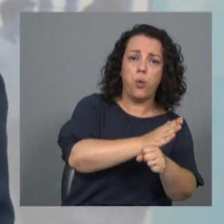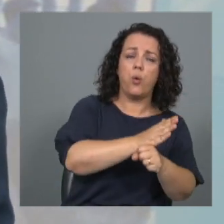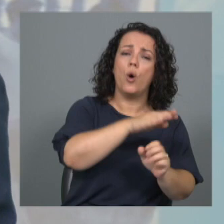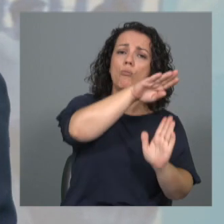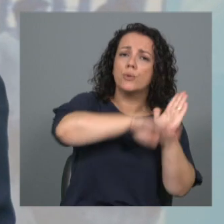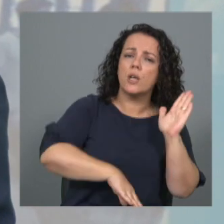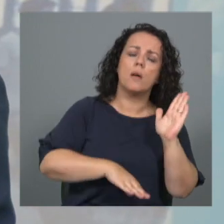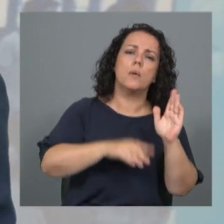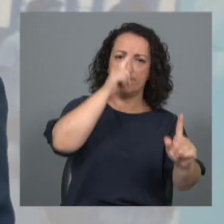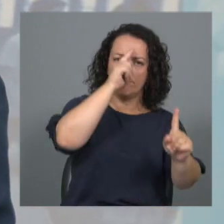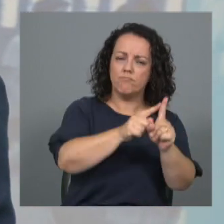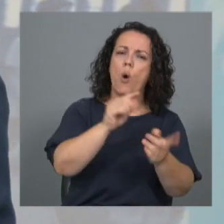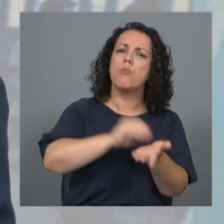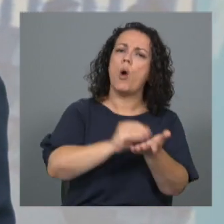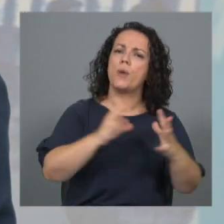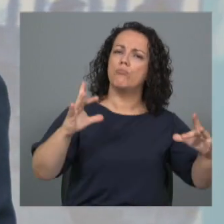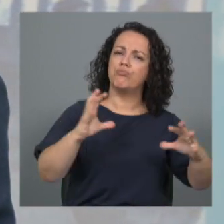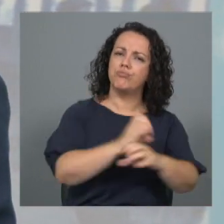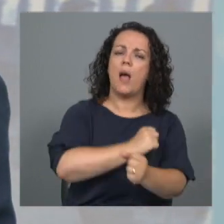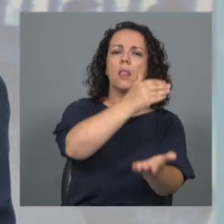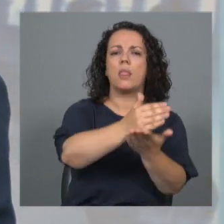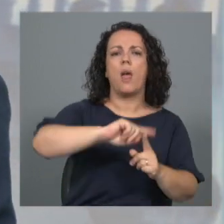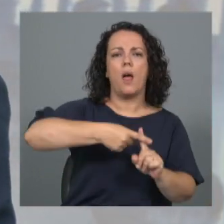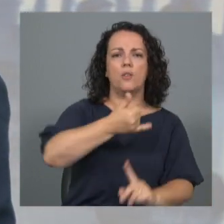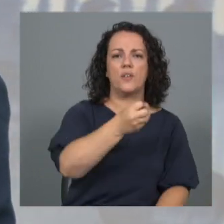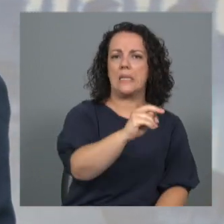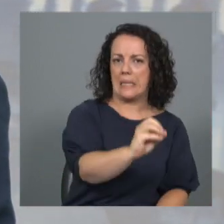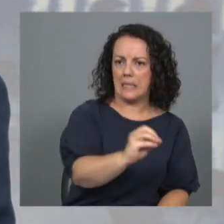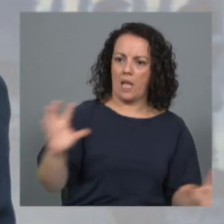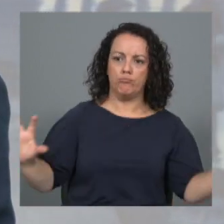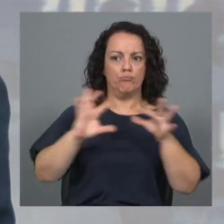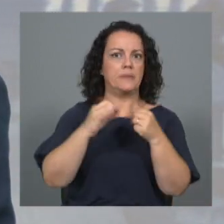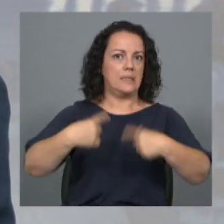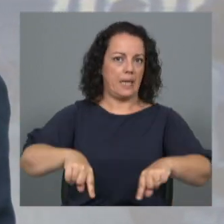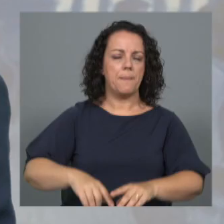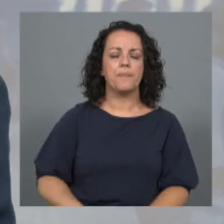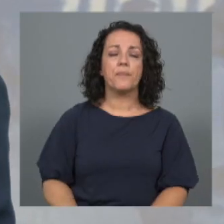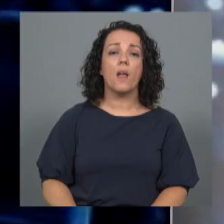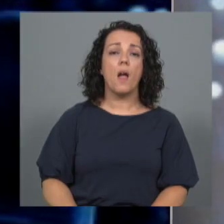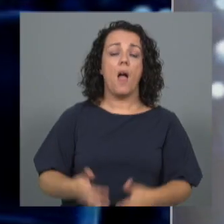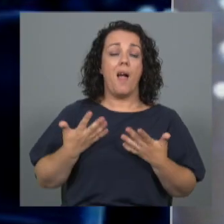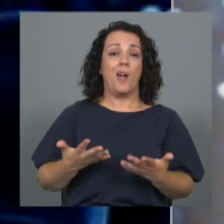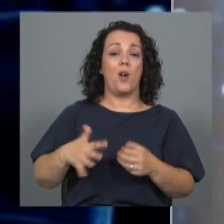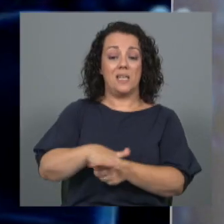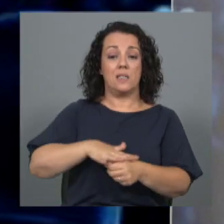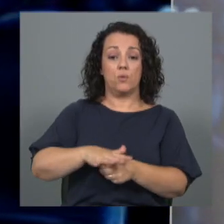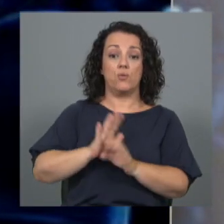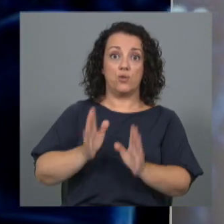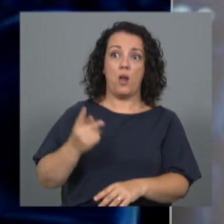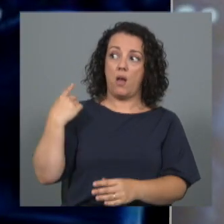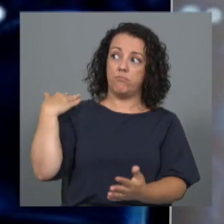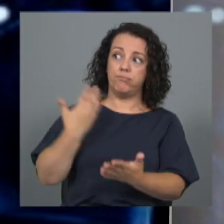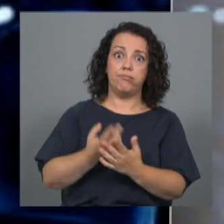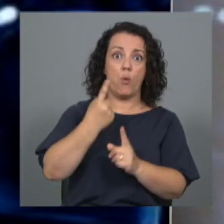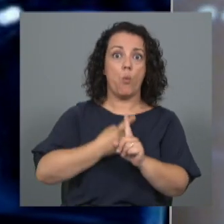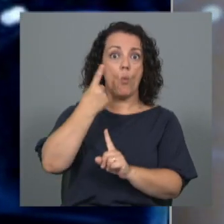até 2030. Dado a situação que vivemos há ano e meio, já mais que isso,